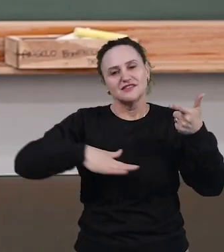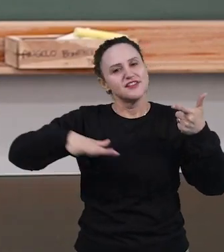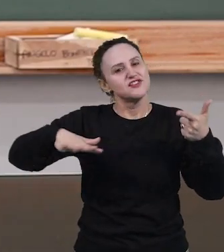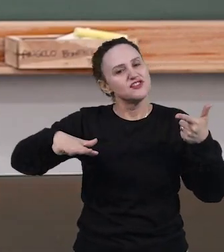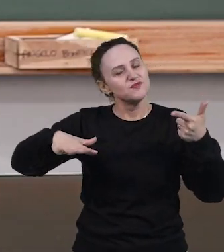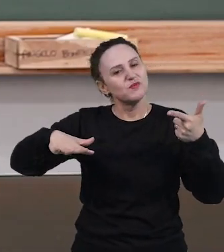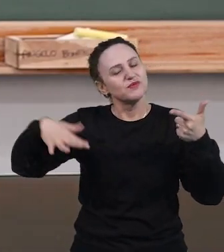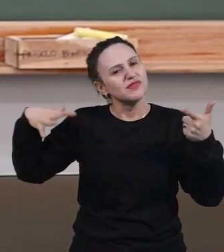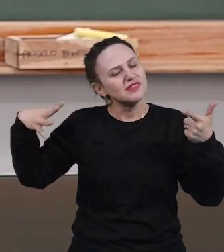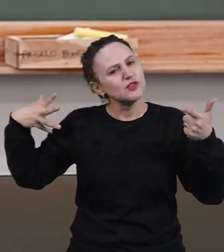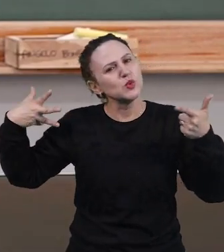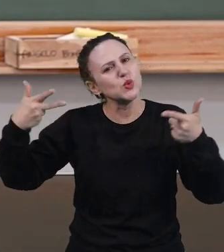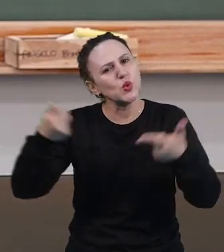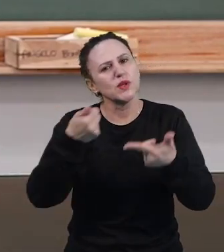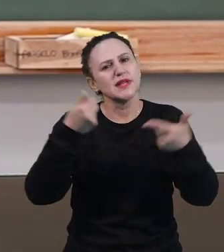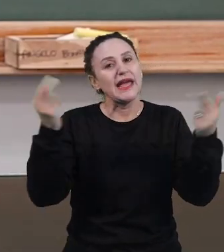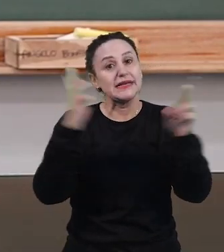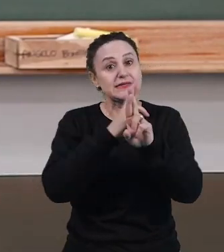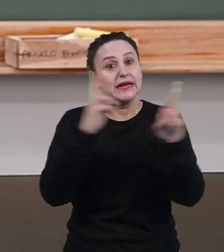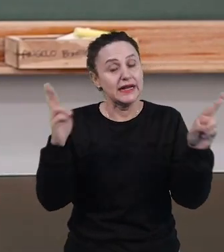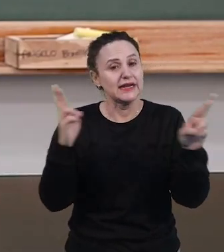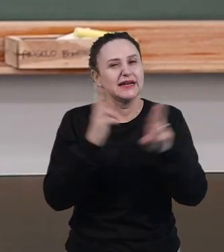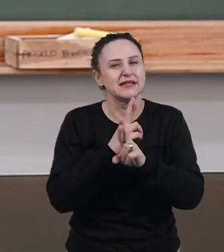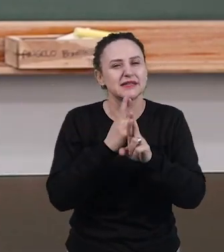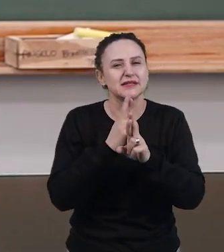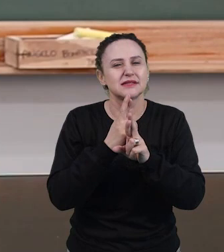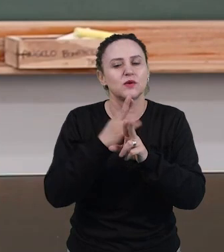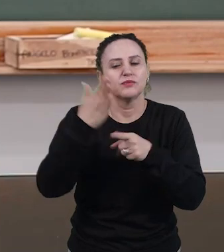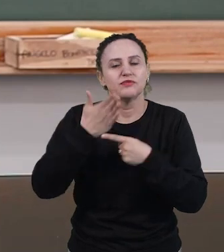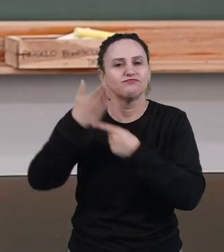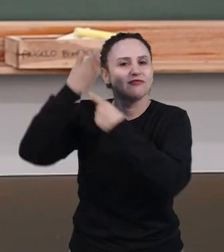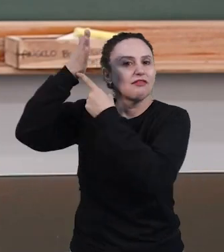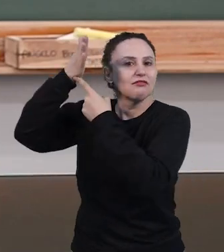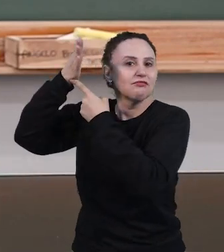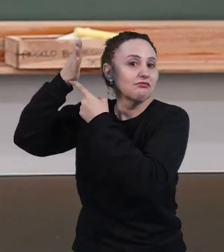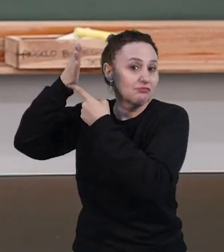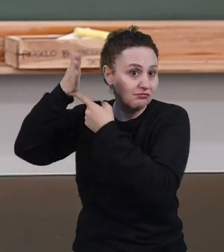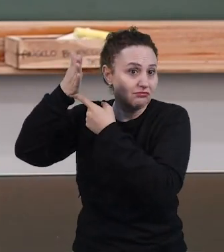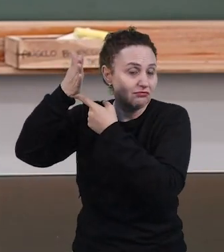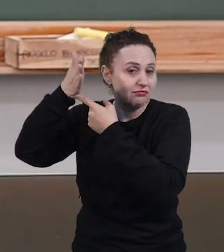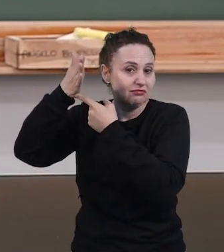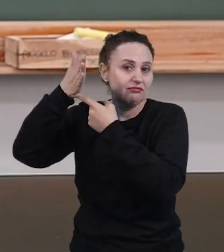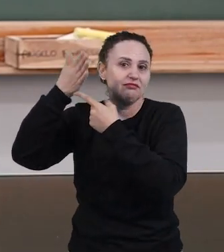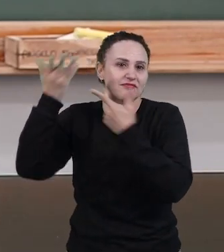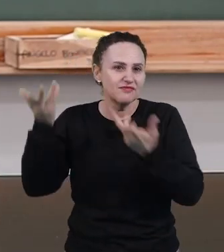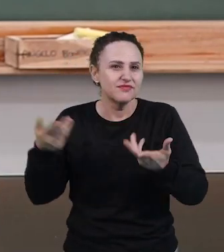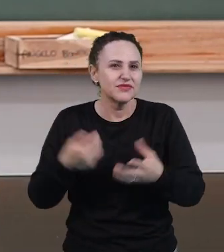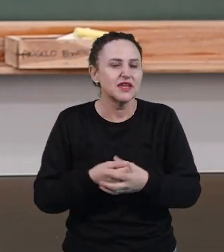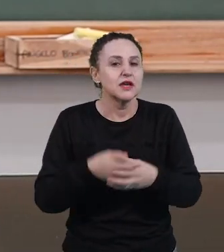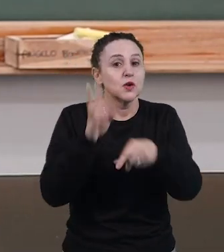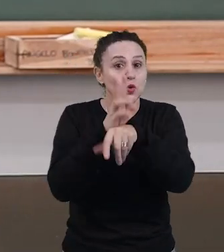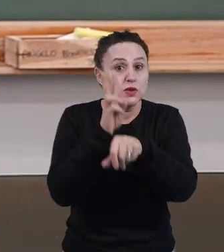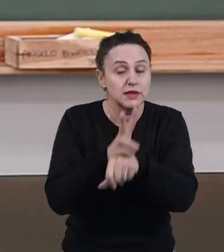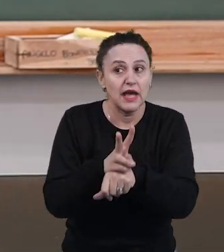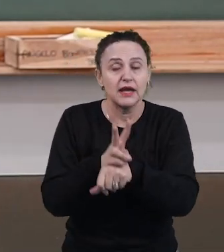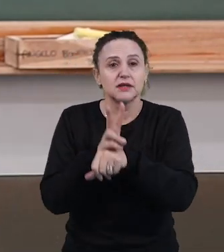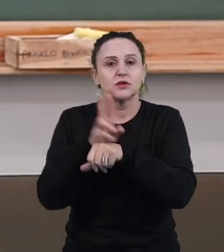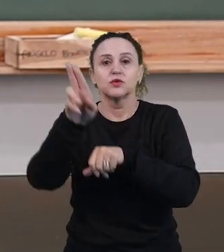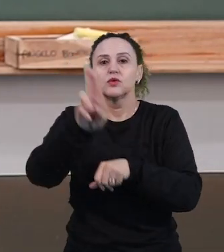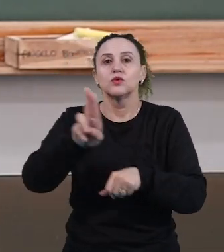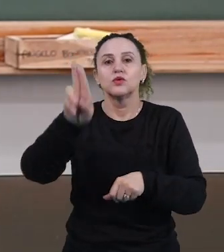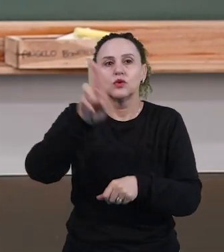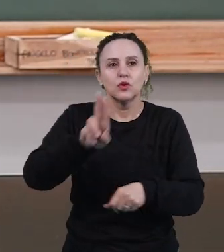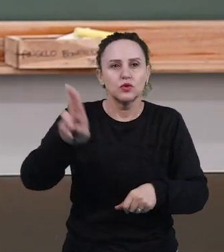e toda essa relação muito mediada às mídias mesmo, né? E sempre com muito cuidado para o uso dessas mídias, mas enfim,